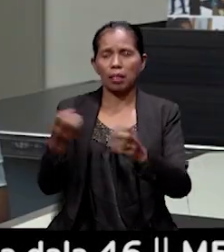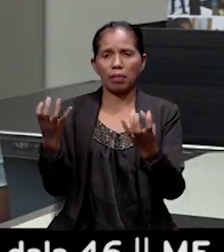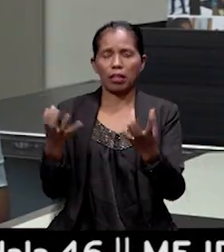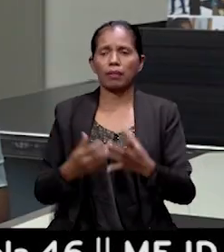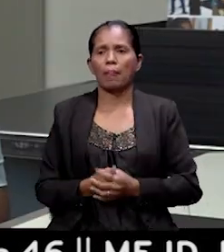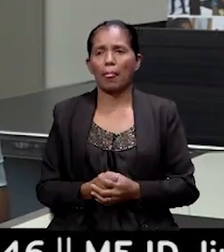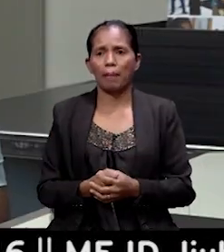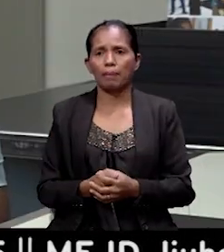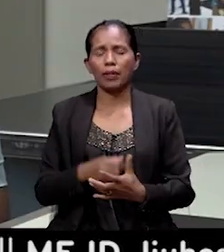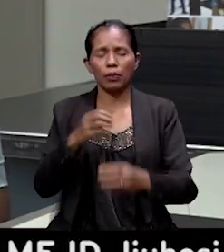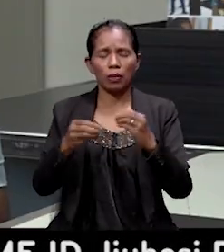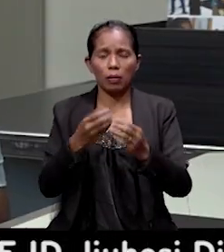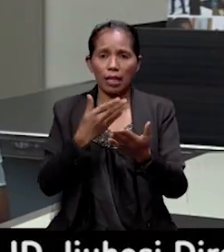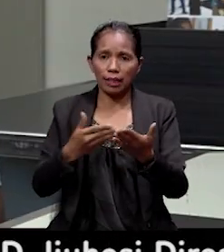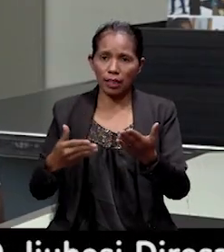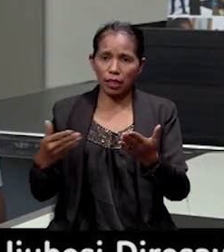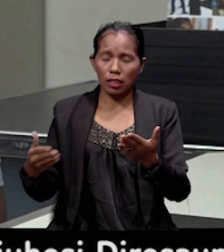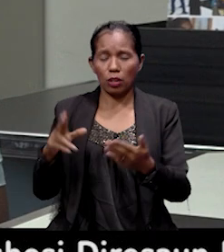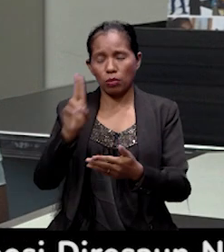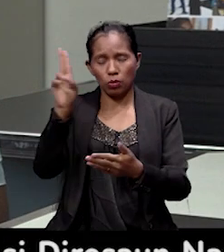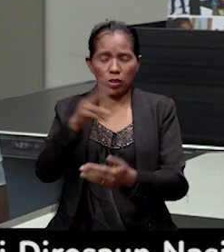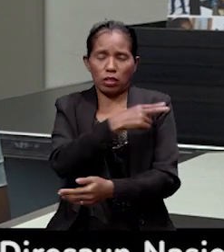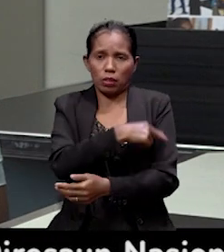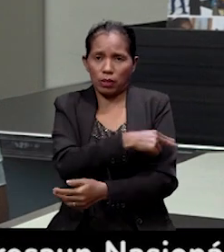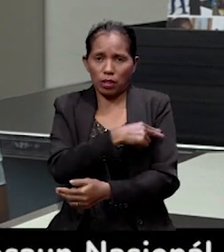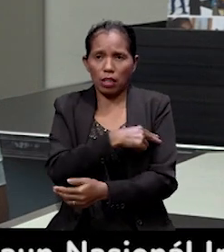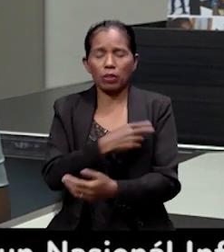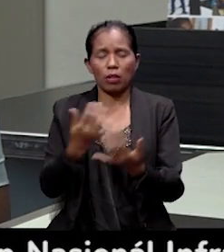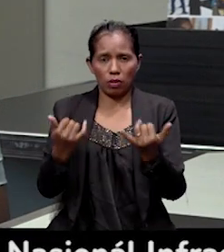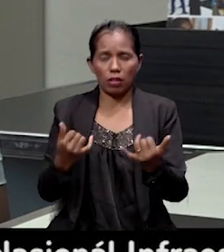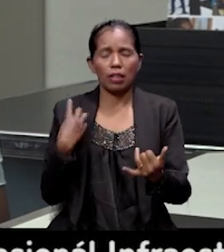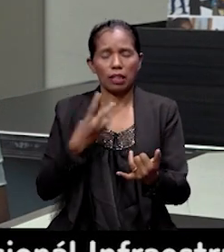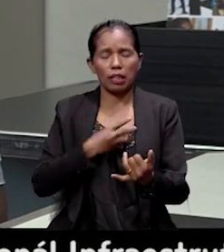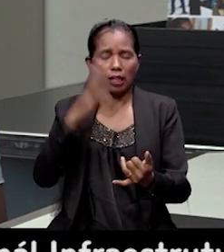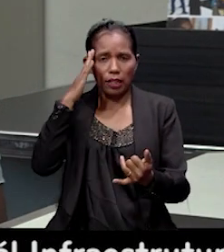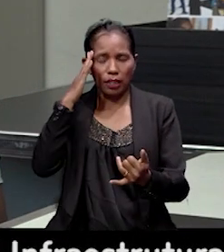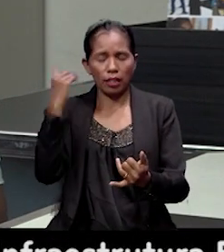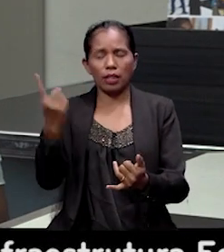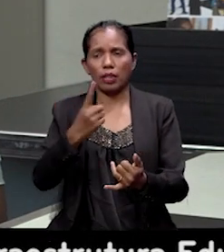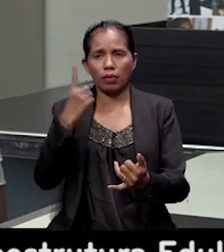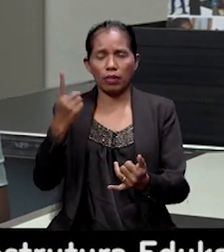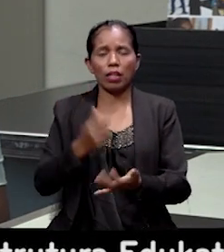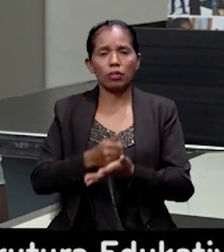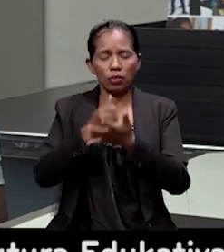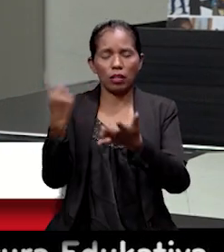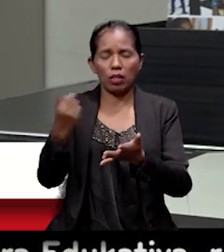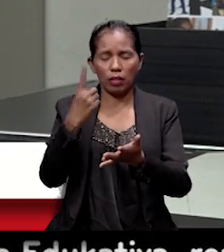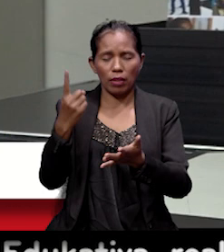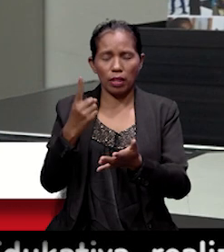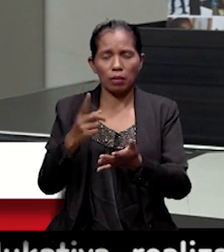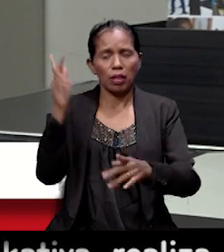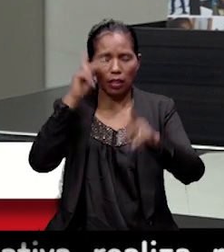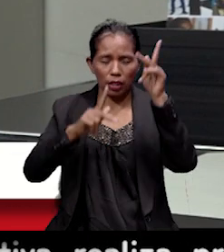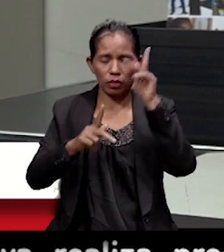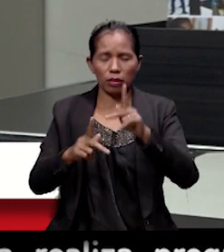facilidade de operação, a gente vai atender, que está agora, e está atendendo na fatem, caso cesariana, ou caso não cesariana,